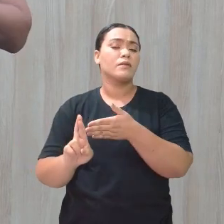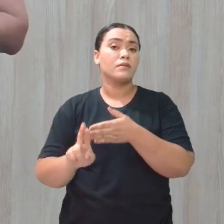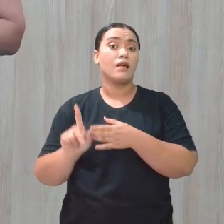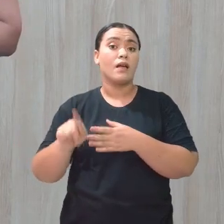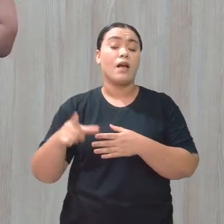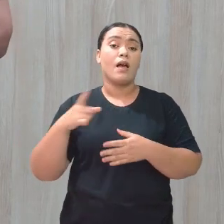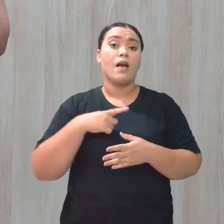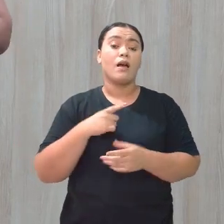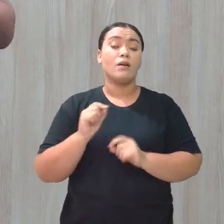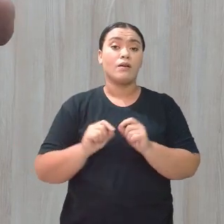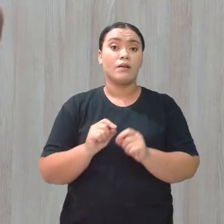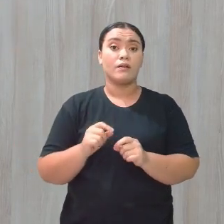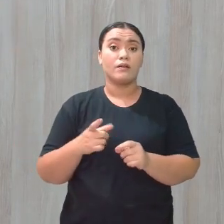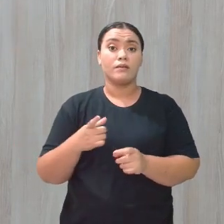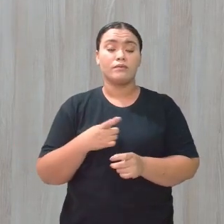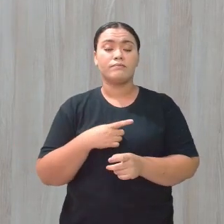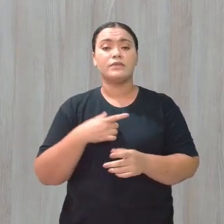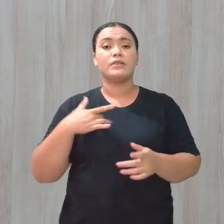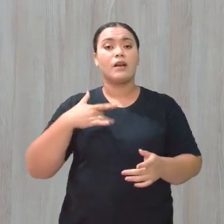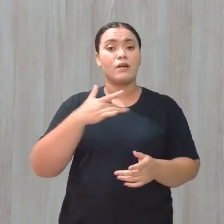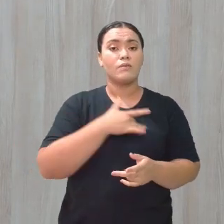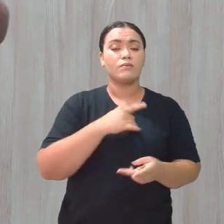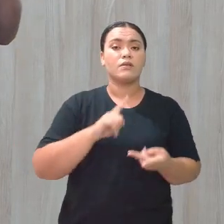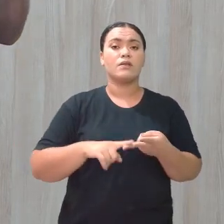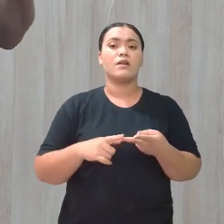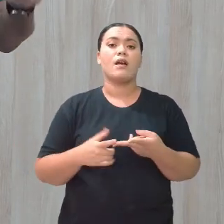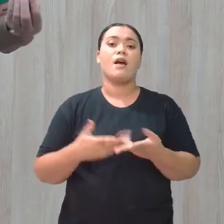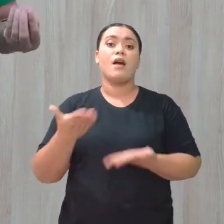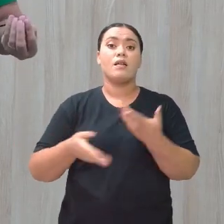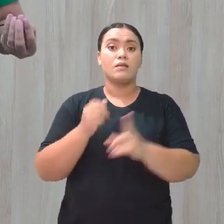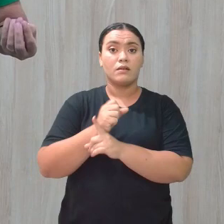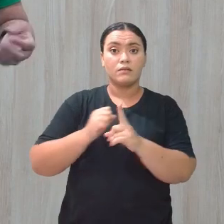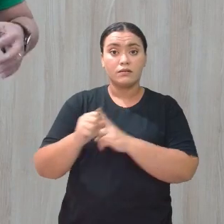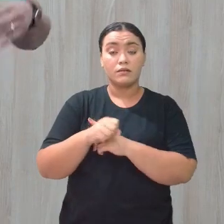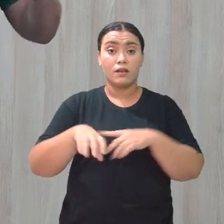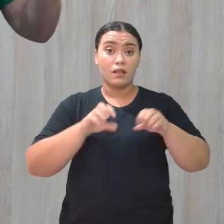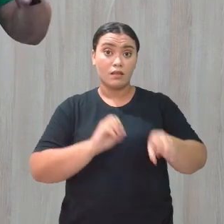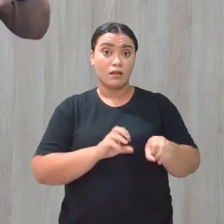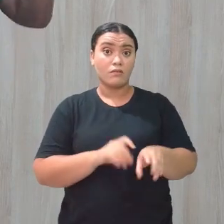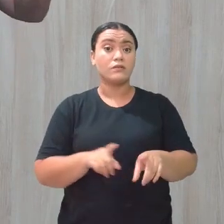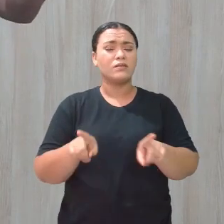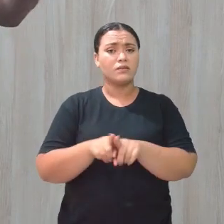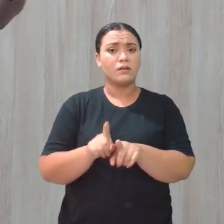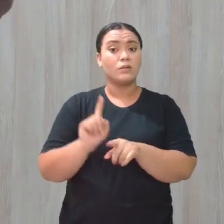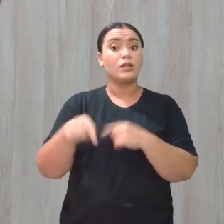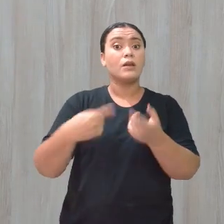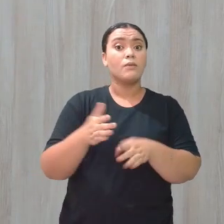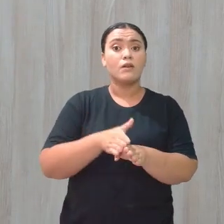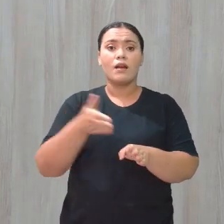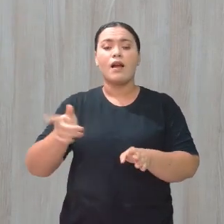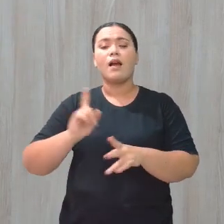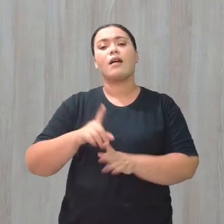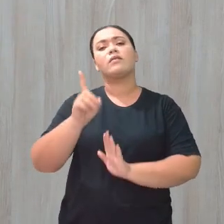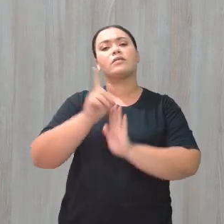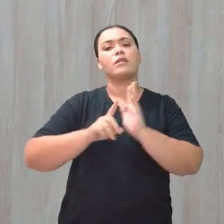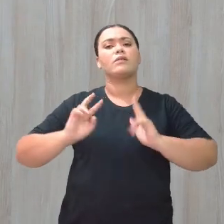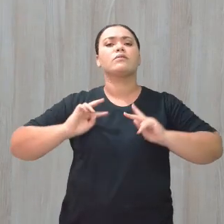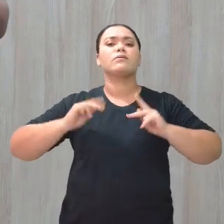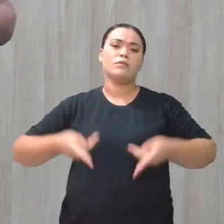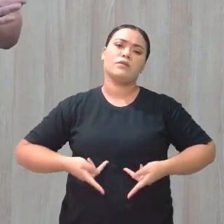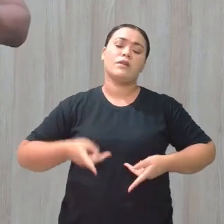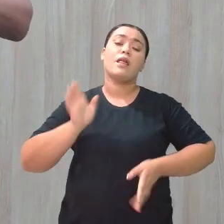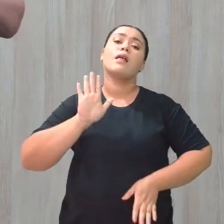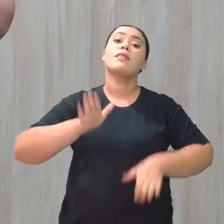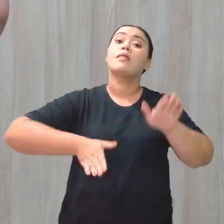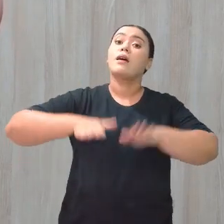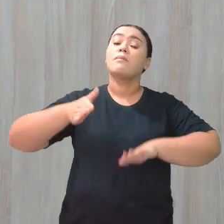da saúde, da assistência, da educação e, se tiver a parte dos direitos humanos também, vai depender de